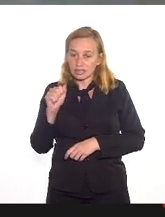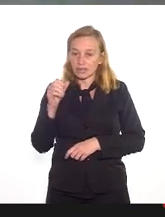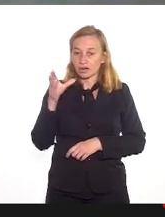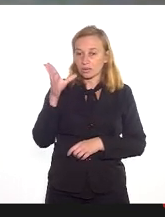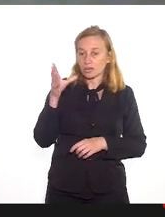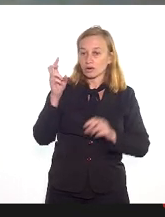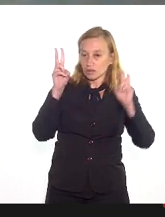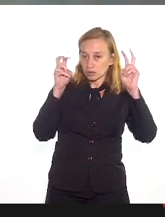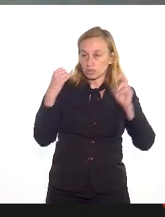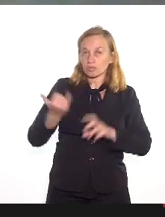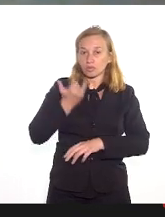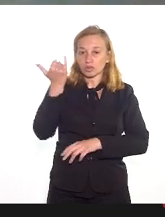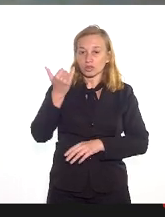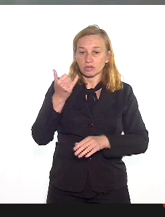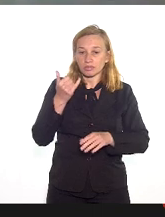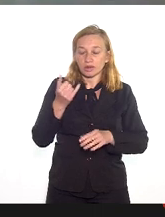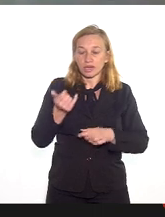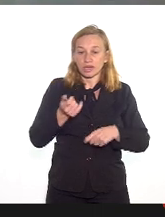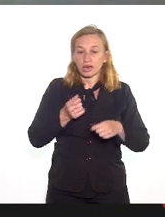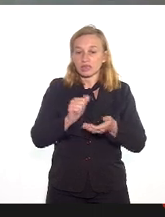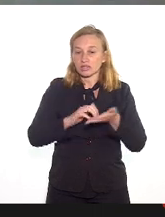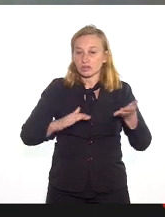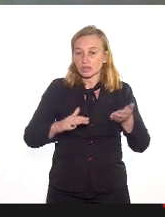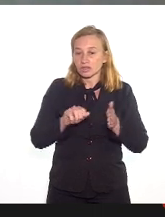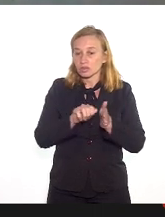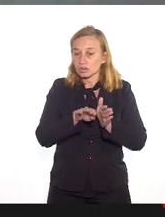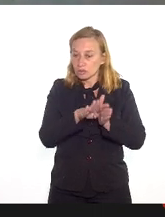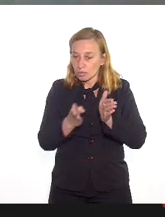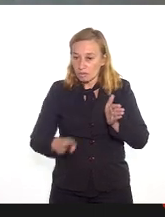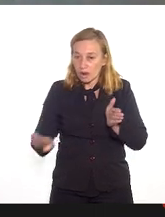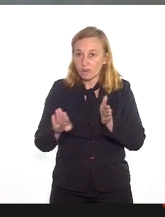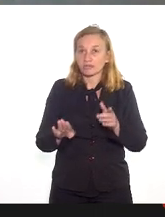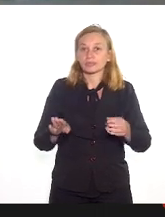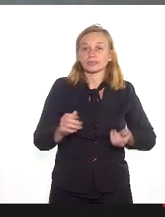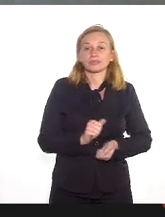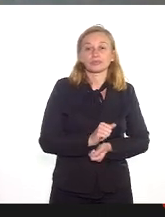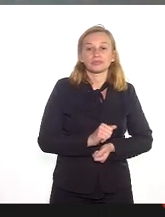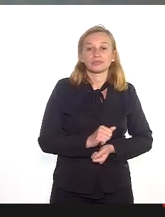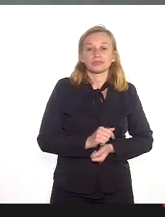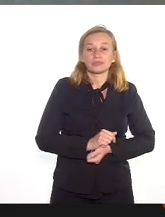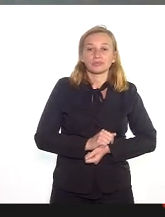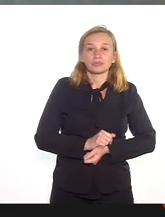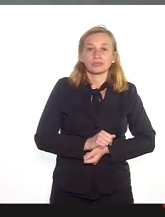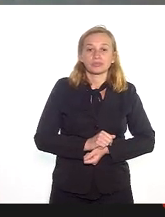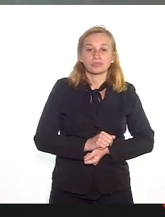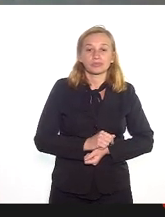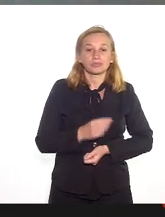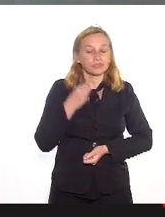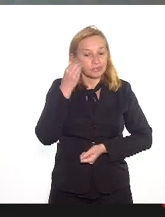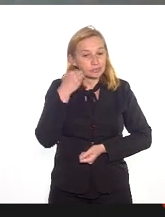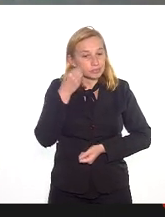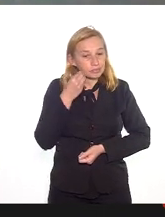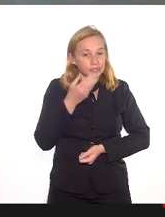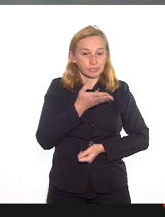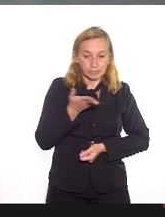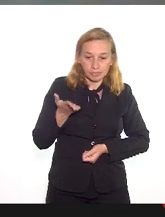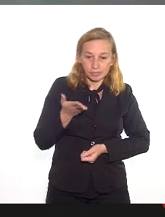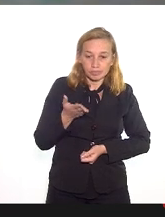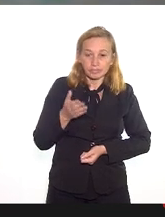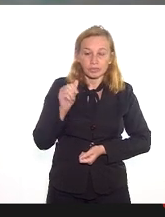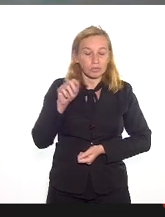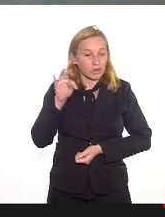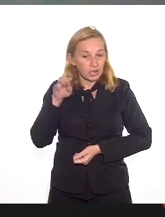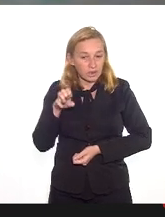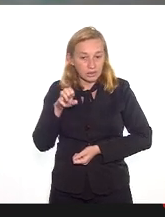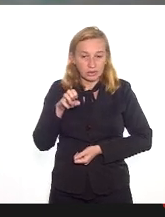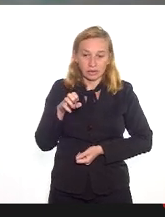para esse desenvolvimento de atividades do mar. Então, queria dizer que a nossa experiência quanto a isso, inclusive o Almirante Wilkes